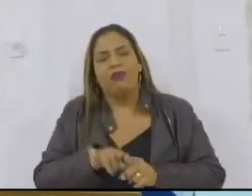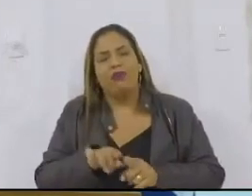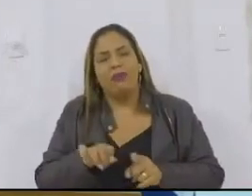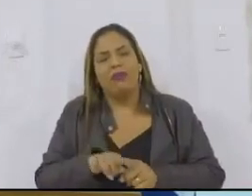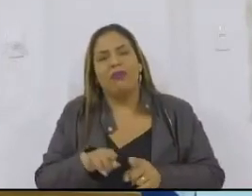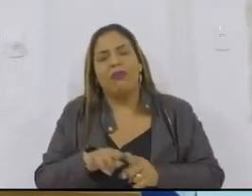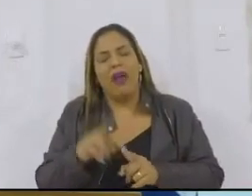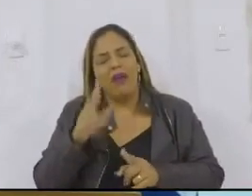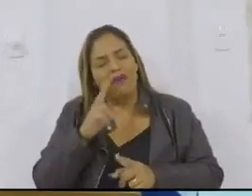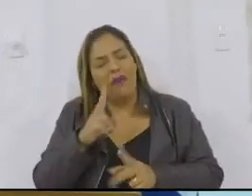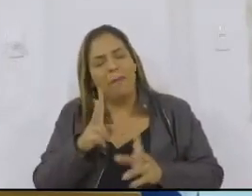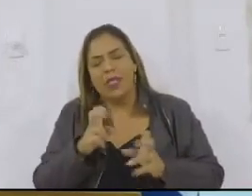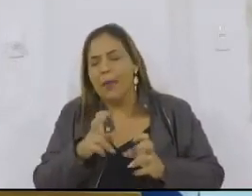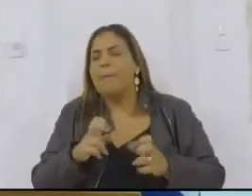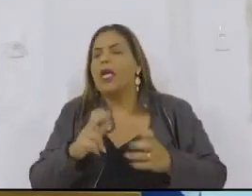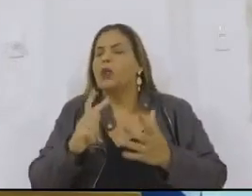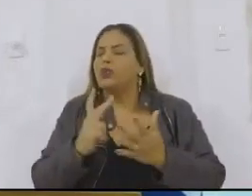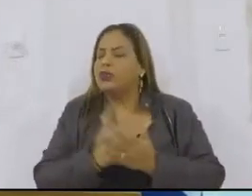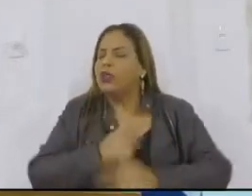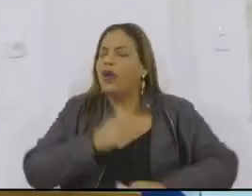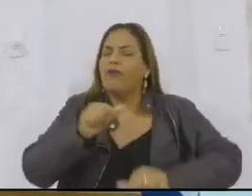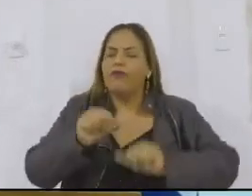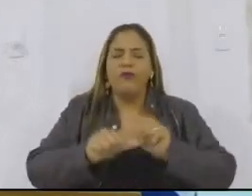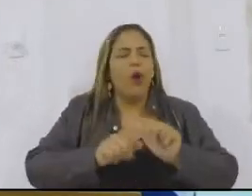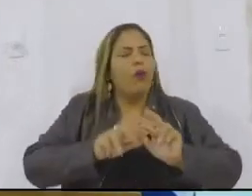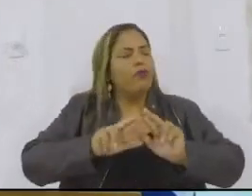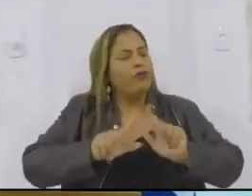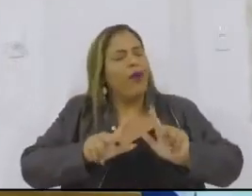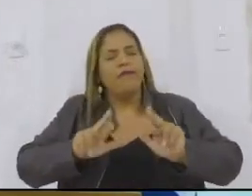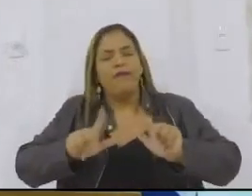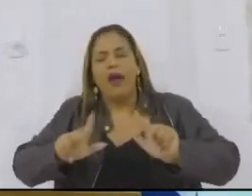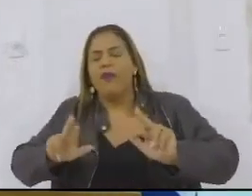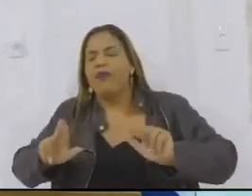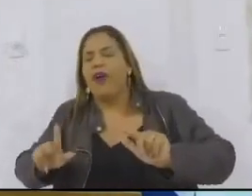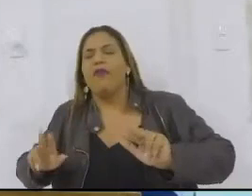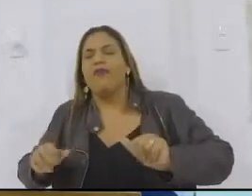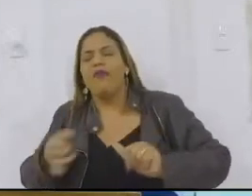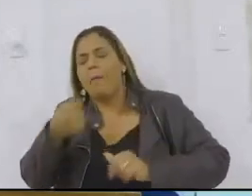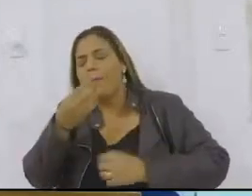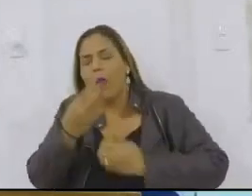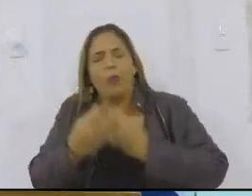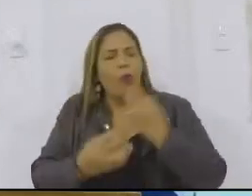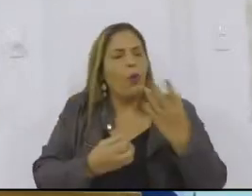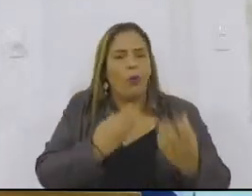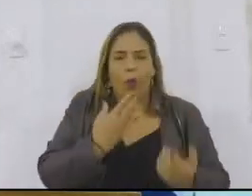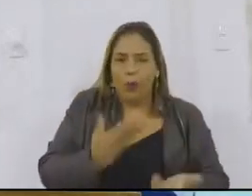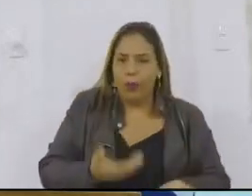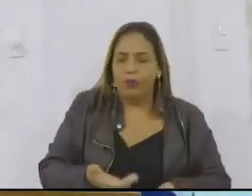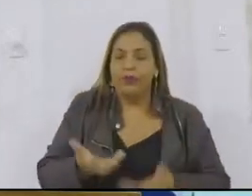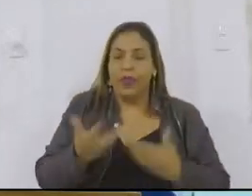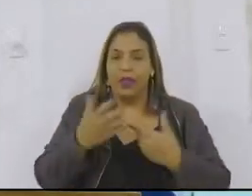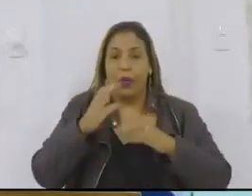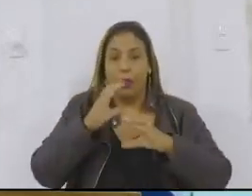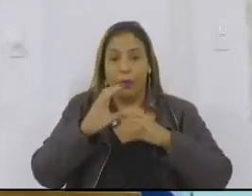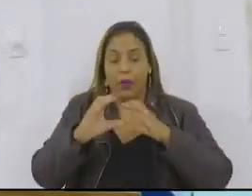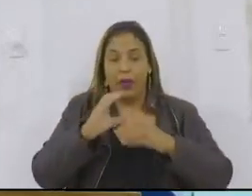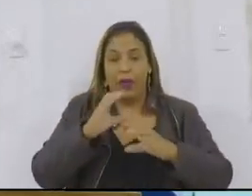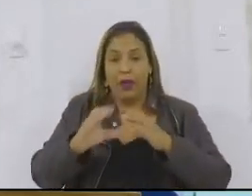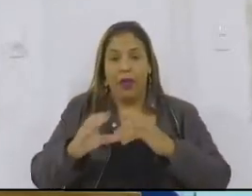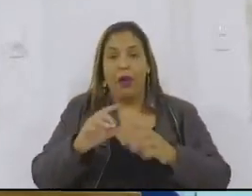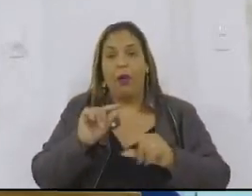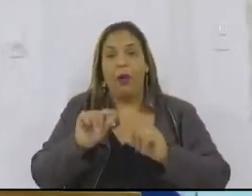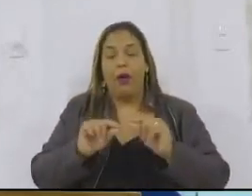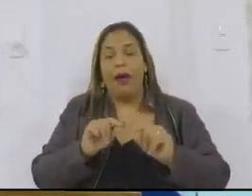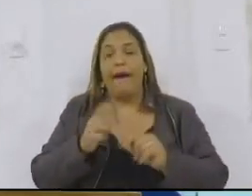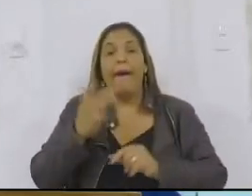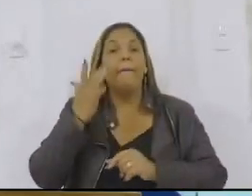coisas acontecendo na cidade em favor da população. Então, quero comunicar que amanhã, aqui no centro de